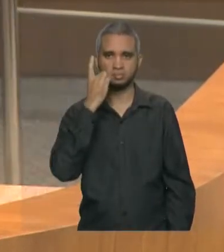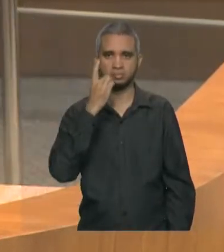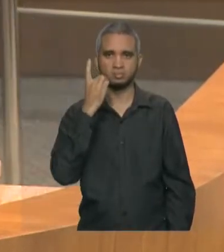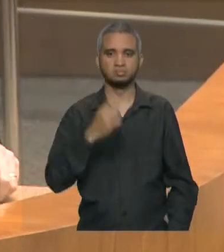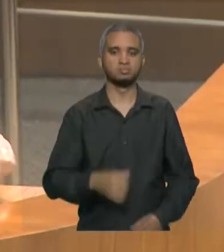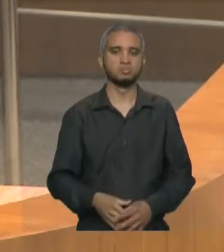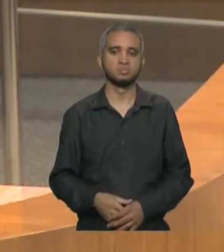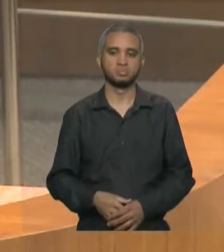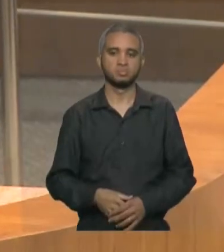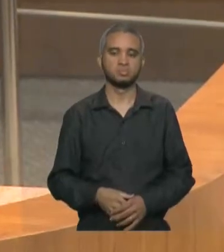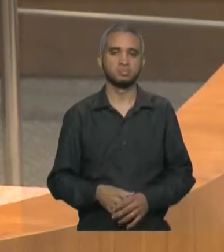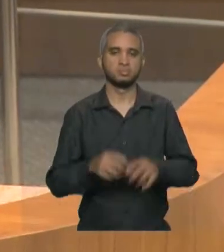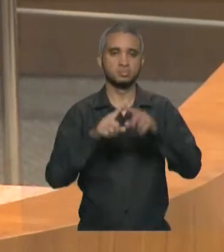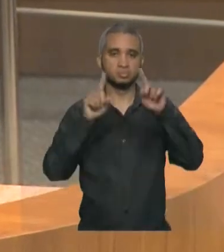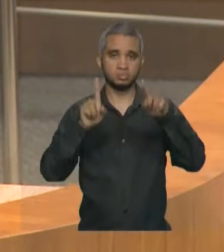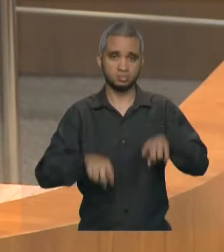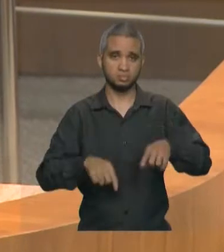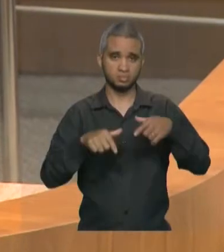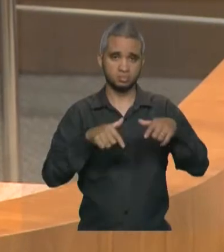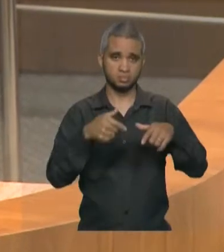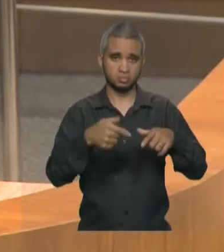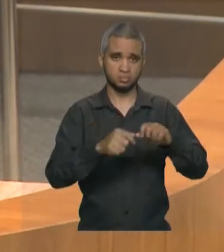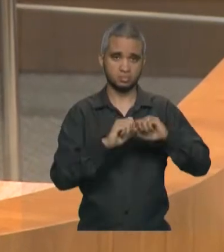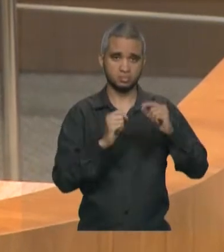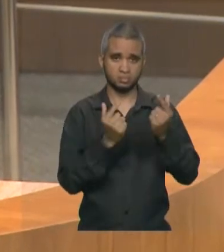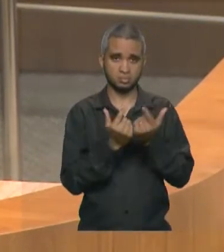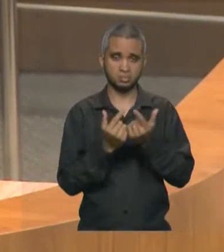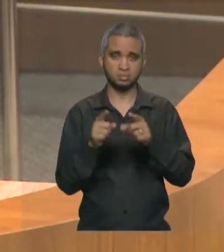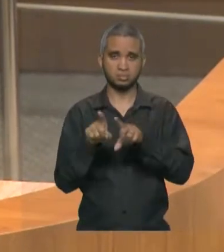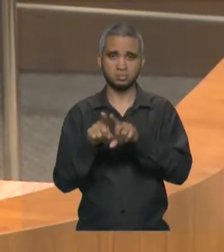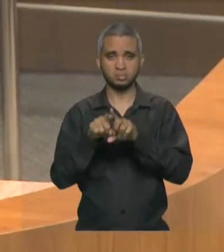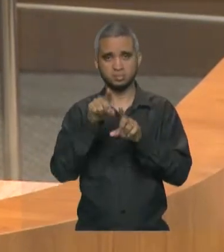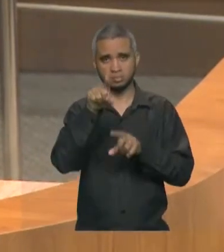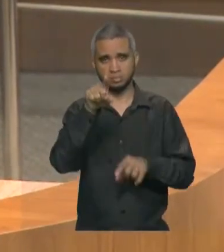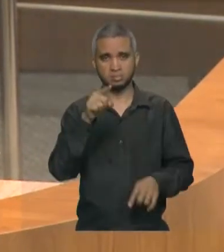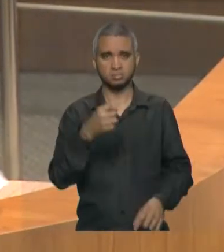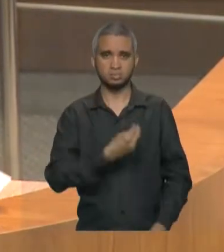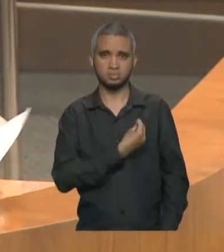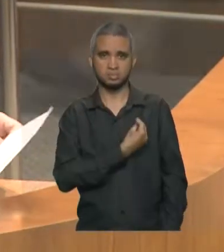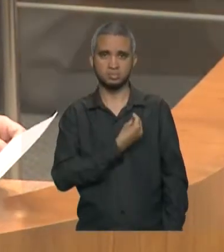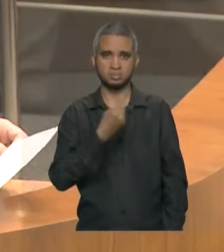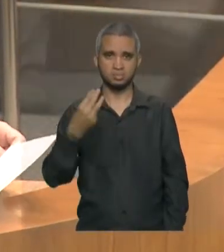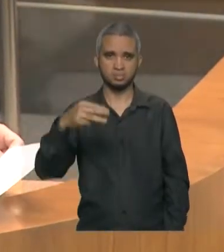maranhense. Senhor presidente, antes de encaminhar aqui